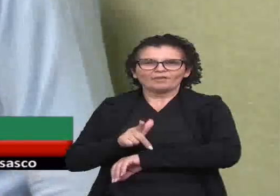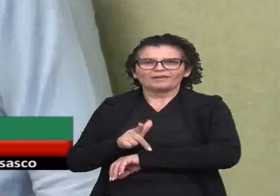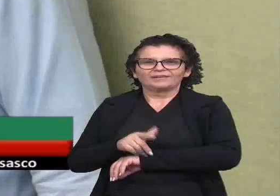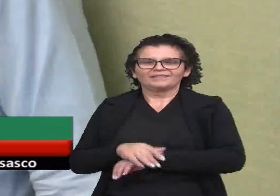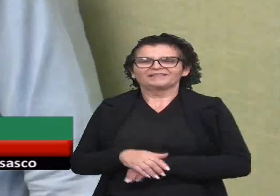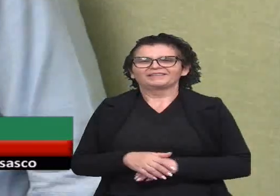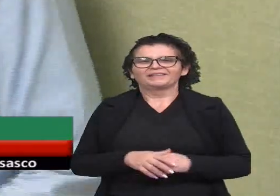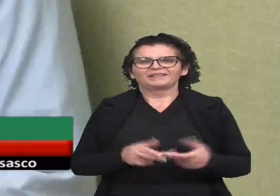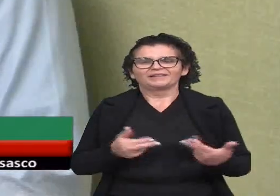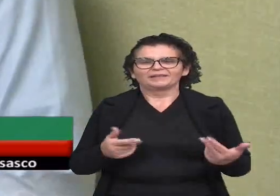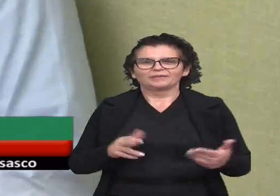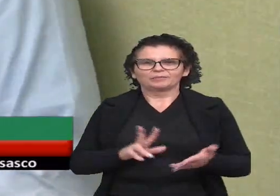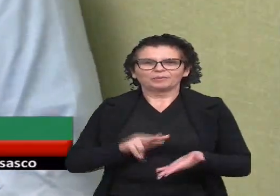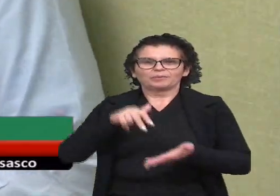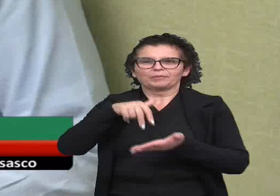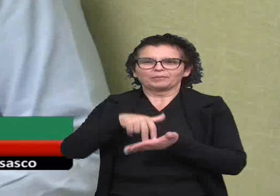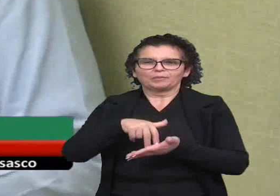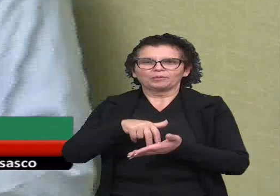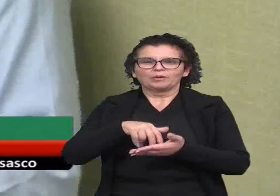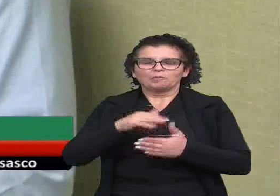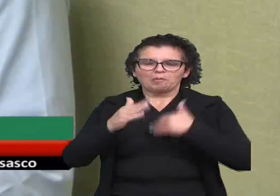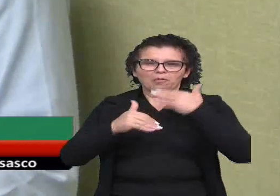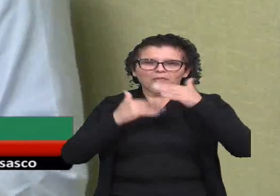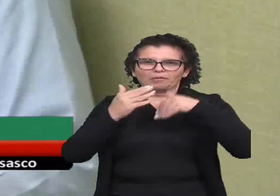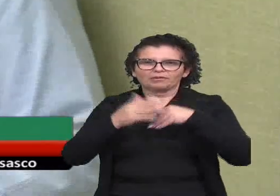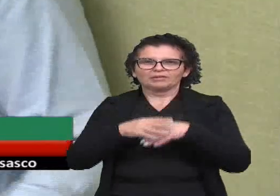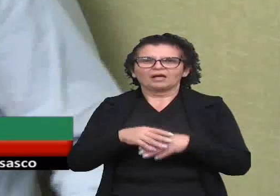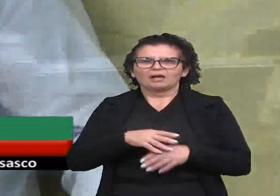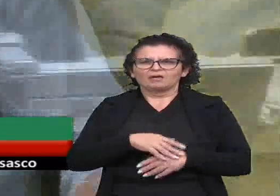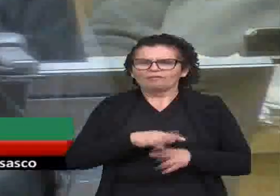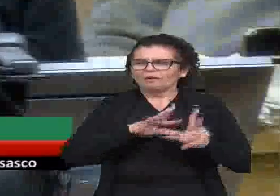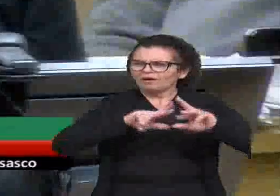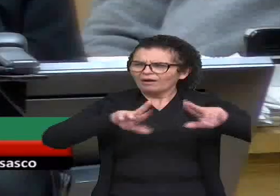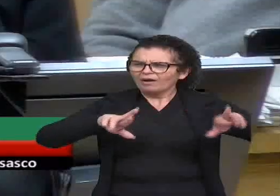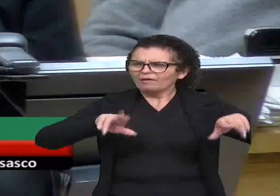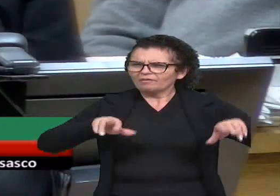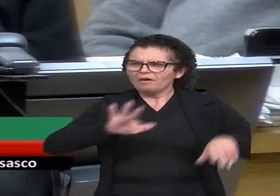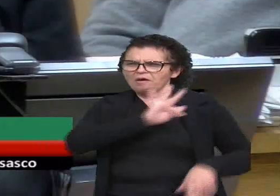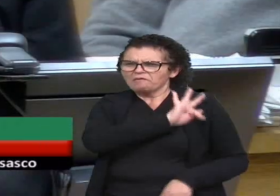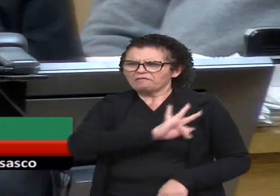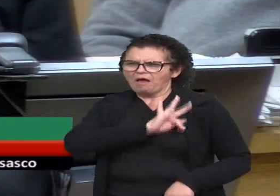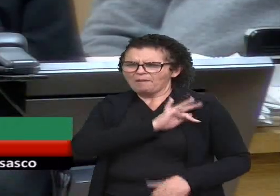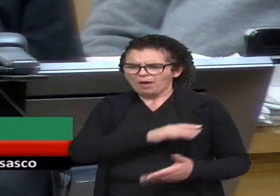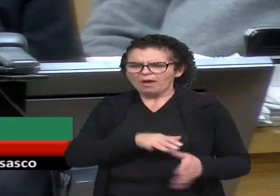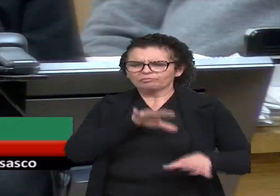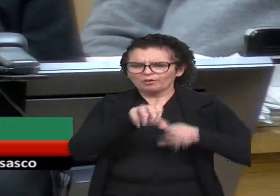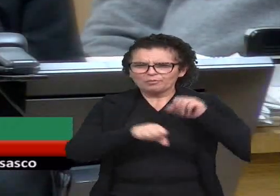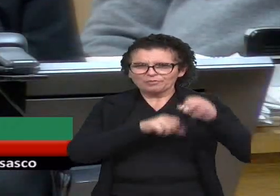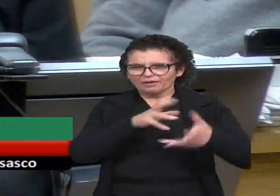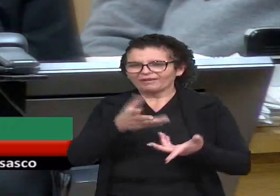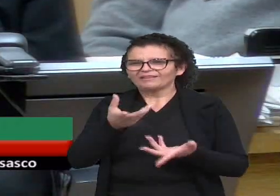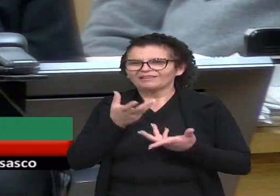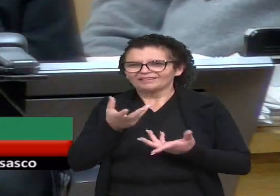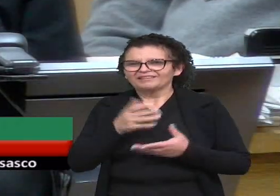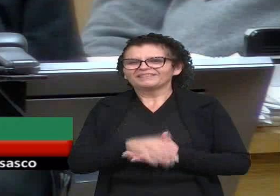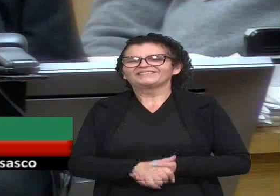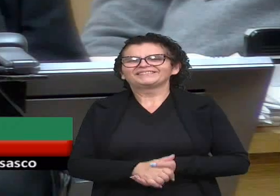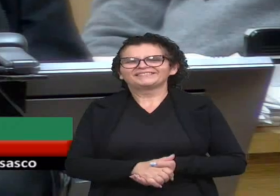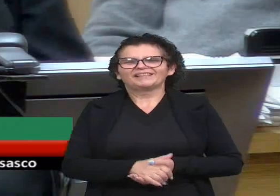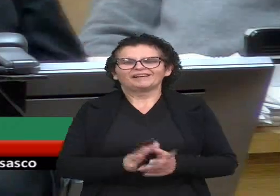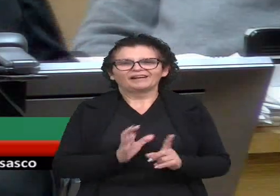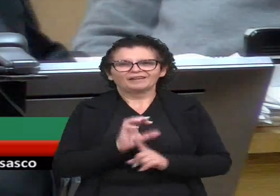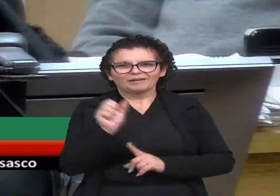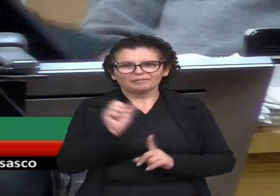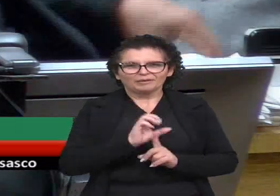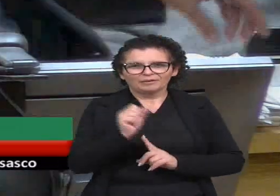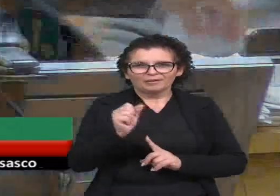Vários, subiu vários clubes, como Flamengo, então, grandes títulos, joguei então parabéns. Joguei no Flamengo, Piratininga, graças a Deus fui campeão